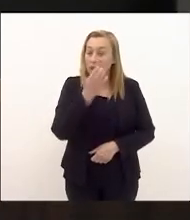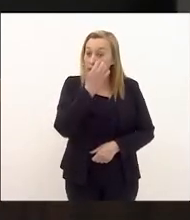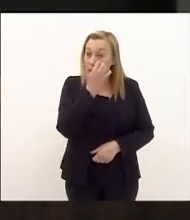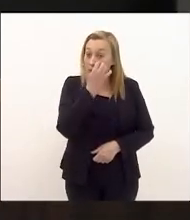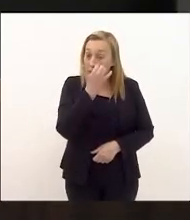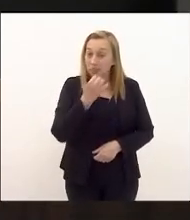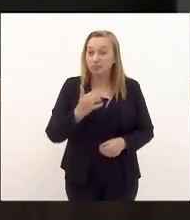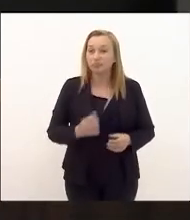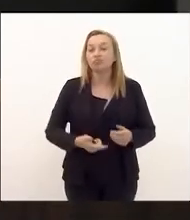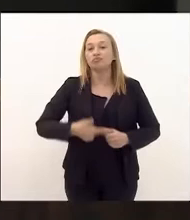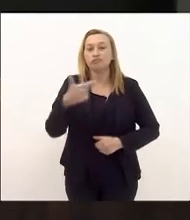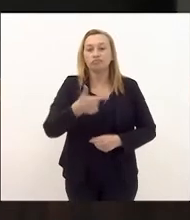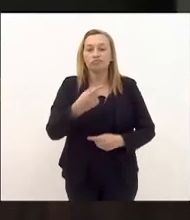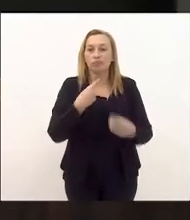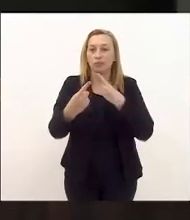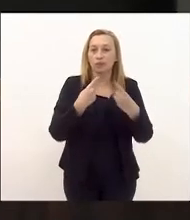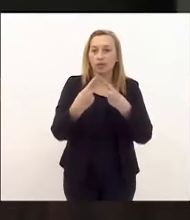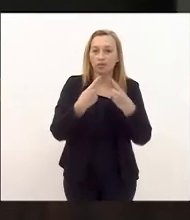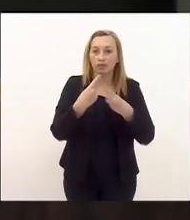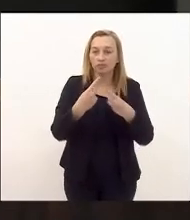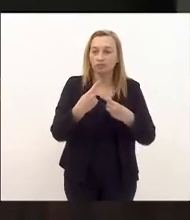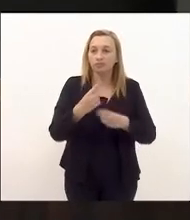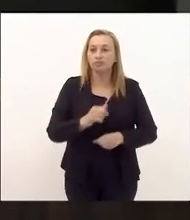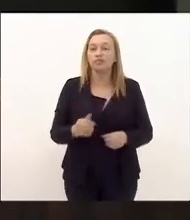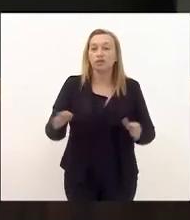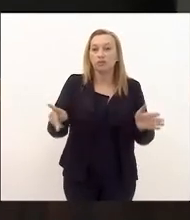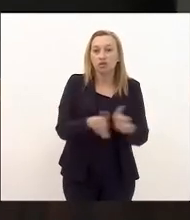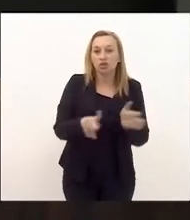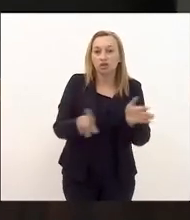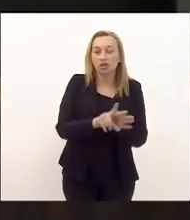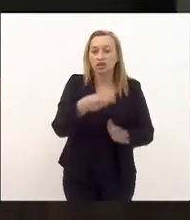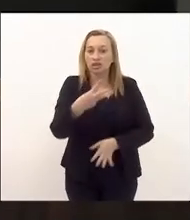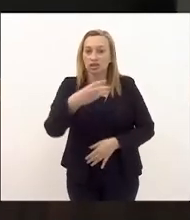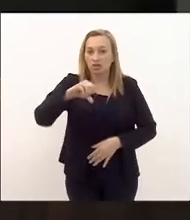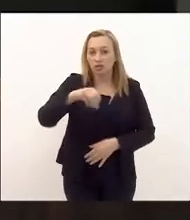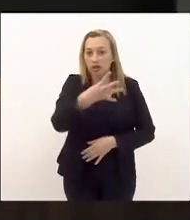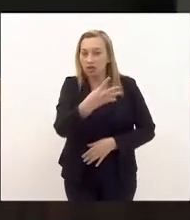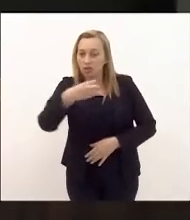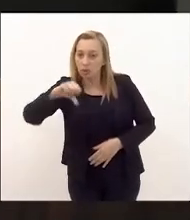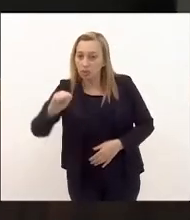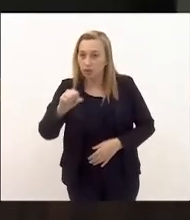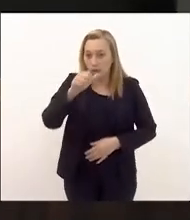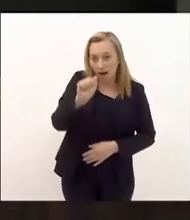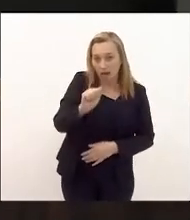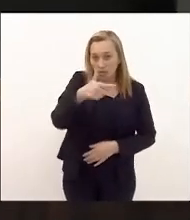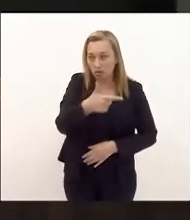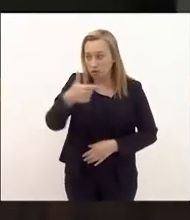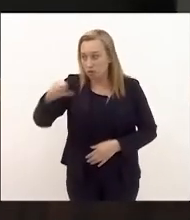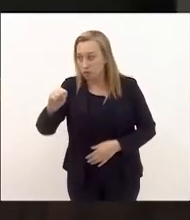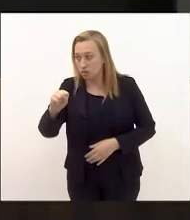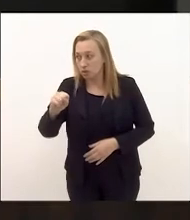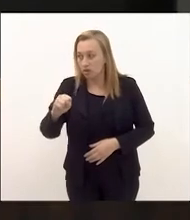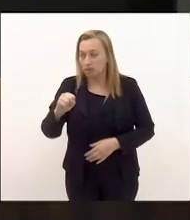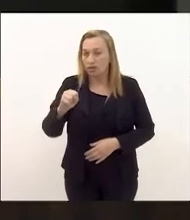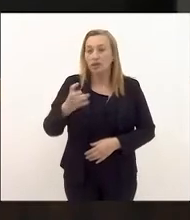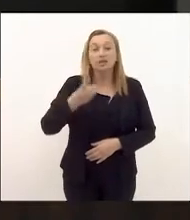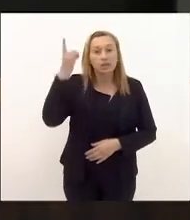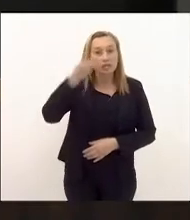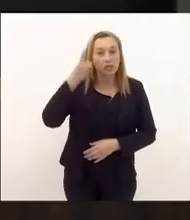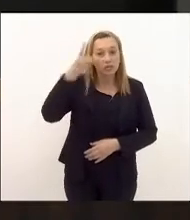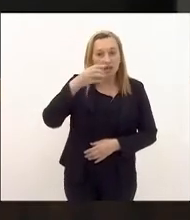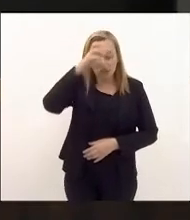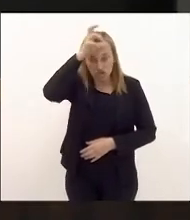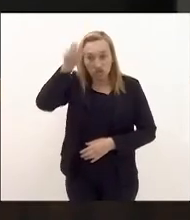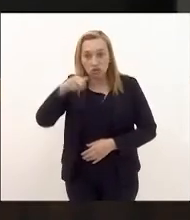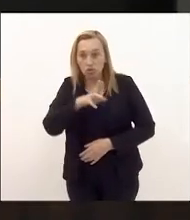e votação, segunda discussão, redação do vencido. Projeto de lei 3948-A, de 18, de autoria da deputada Tia